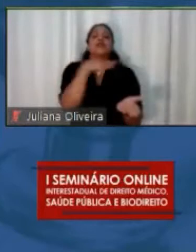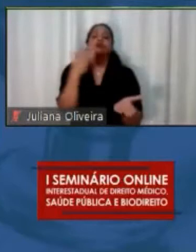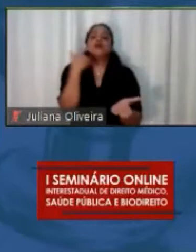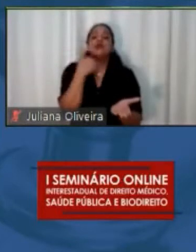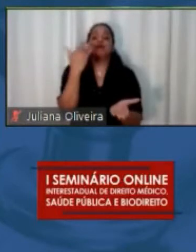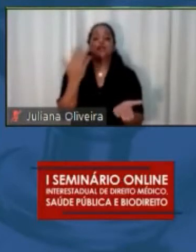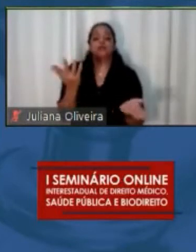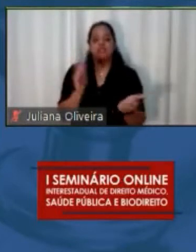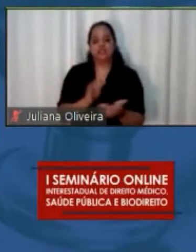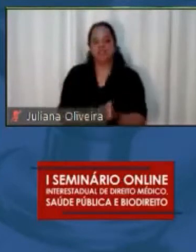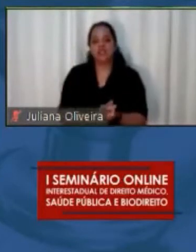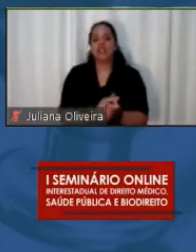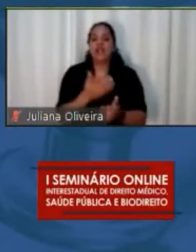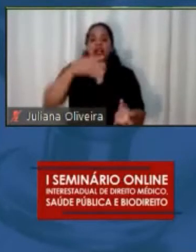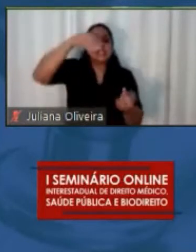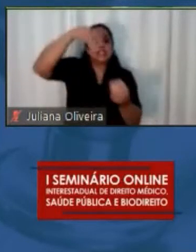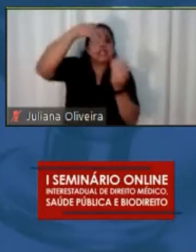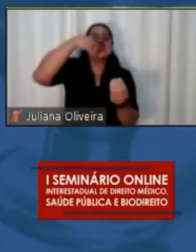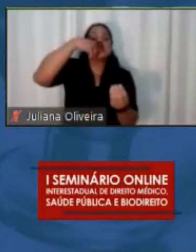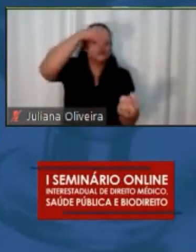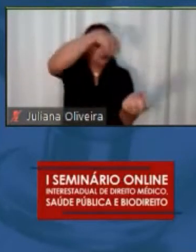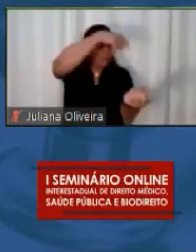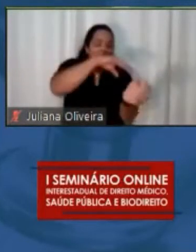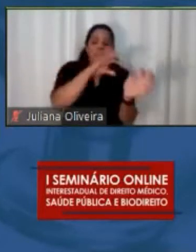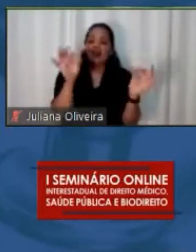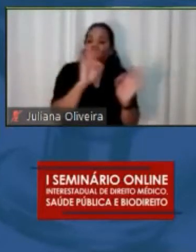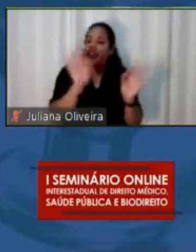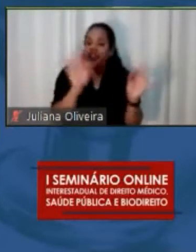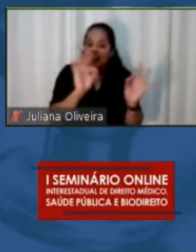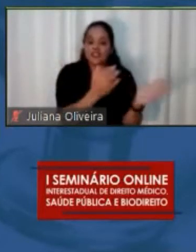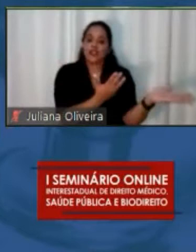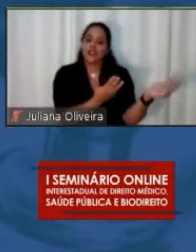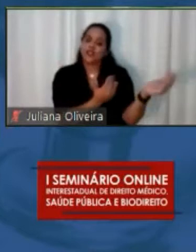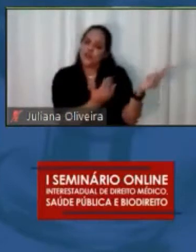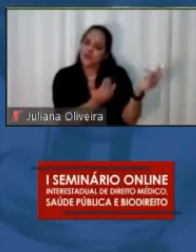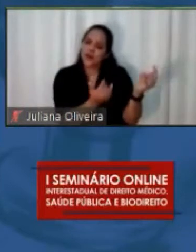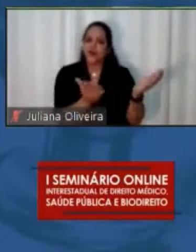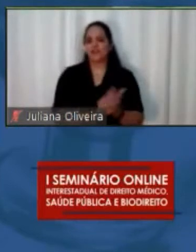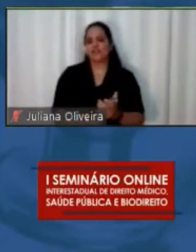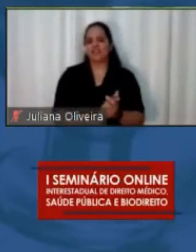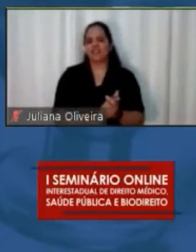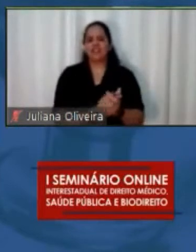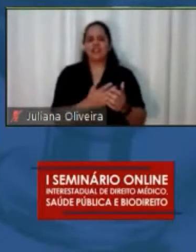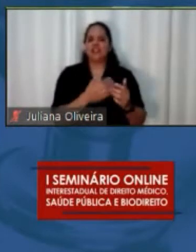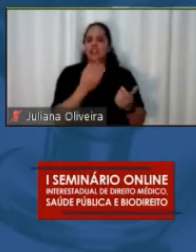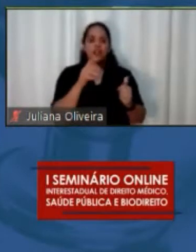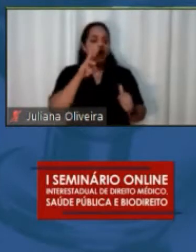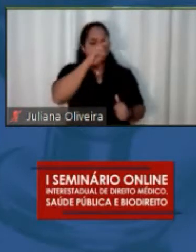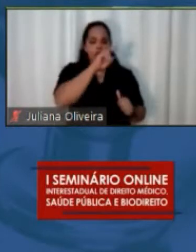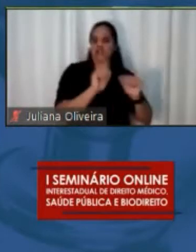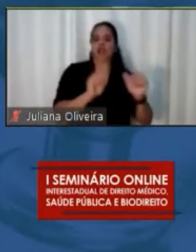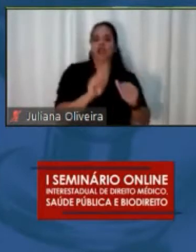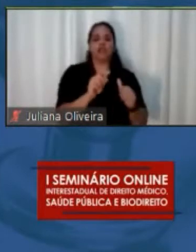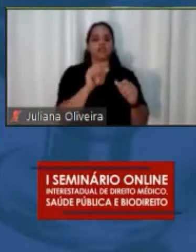transfundidos, os pacientes mais jovens e menos graves morreram menos.